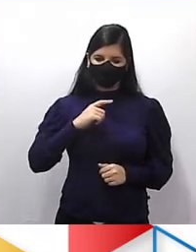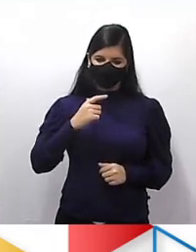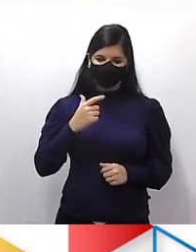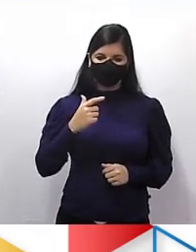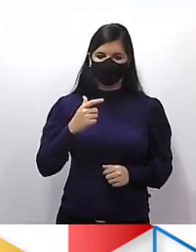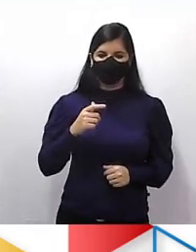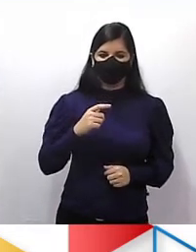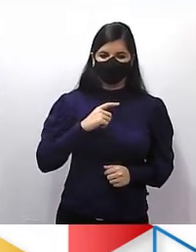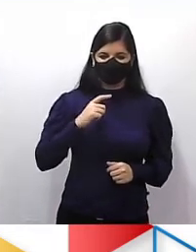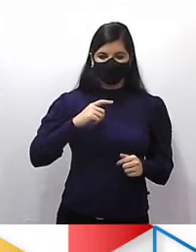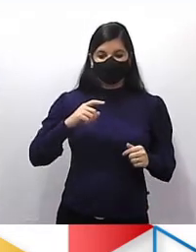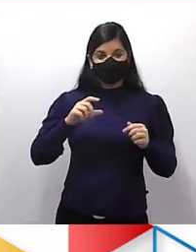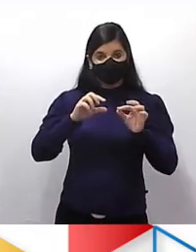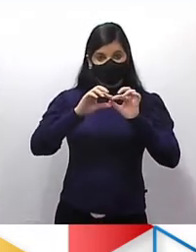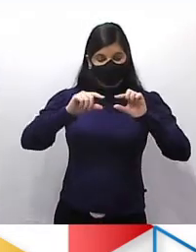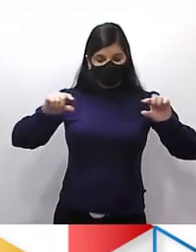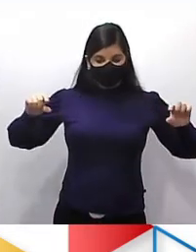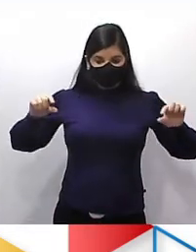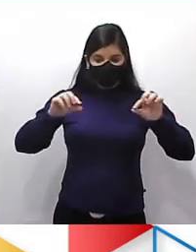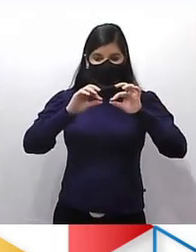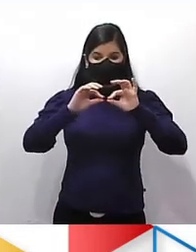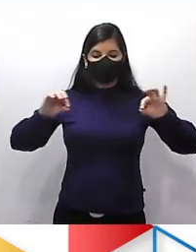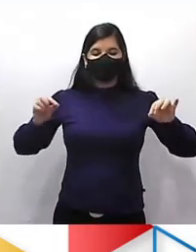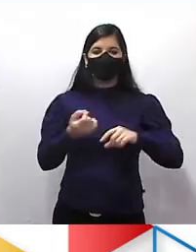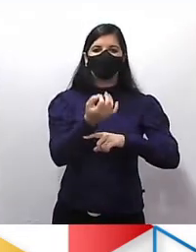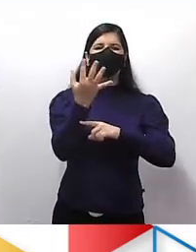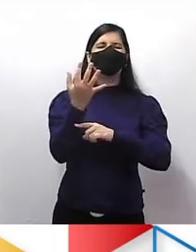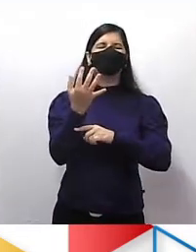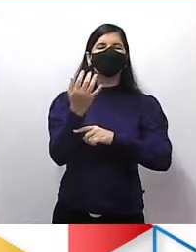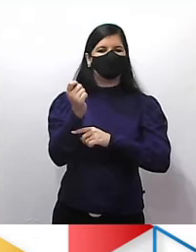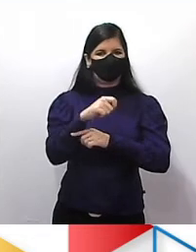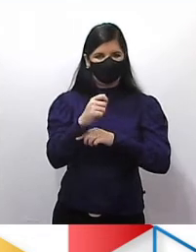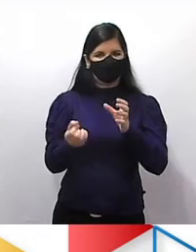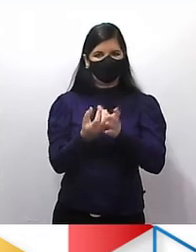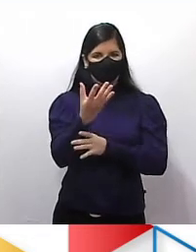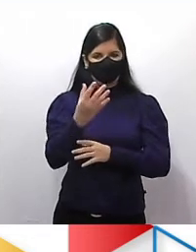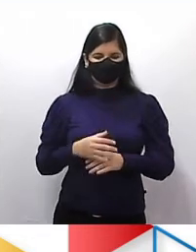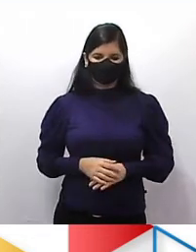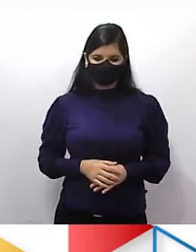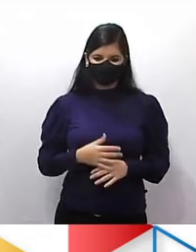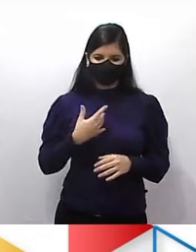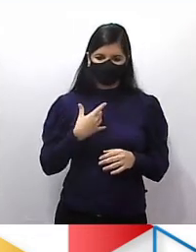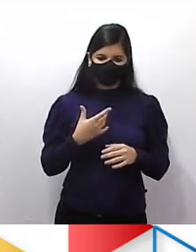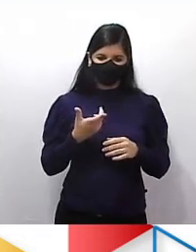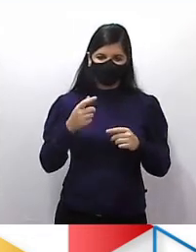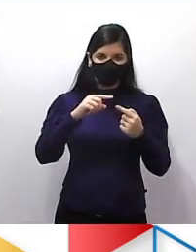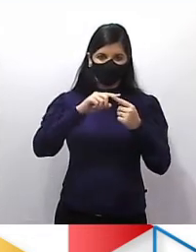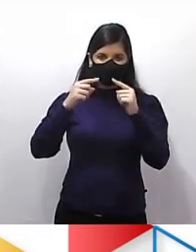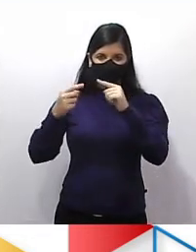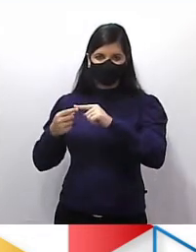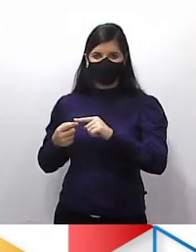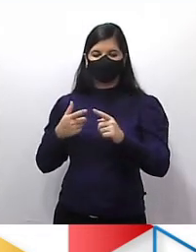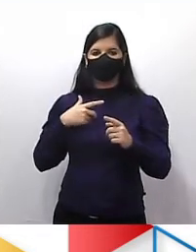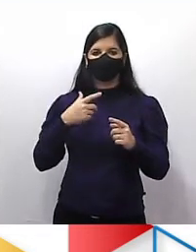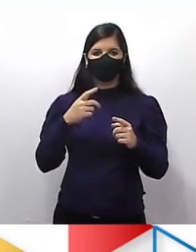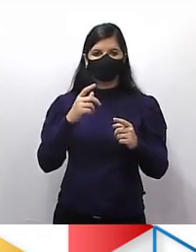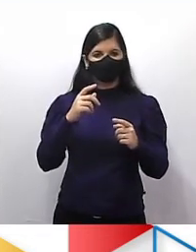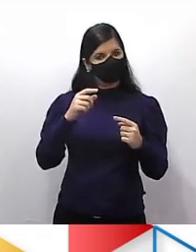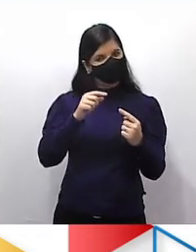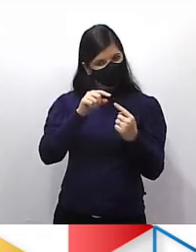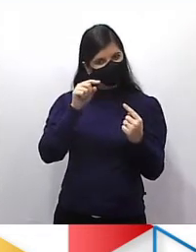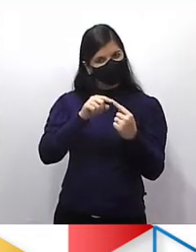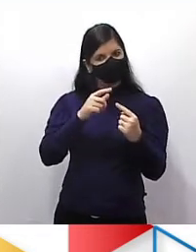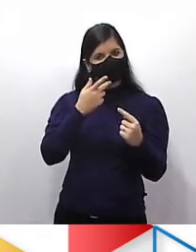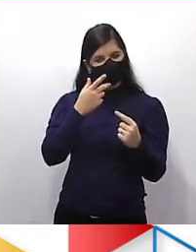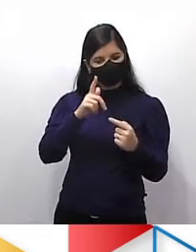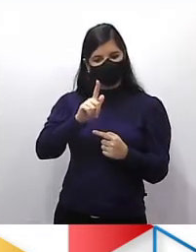many sentences can you make? Quantas sentenças a gente pode produzir? Então, eu separei as combinações que são ideais para o